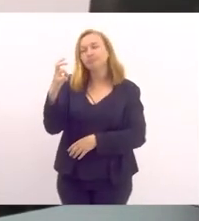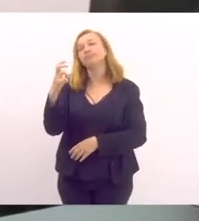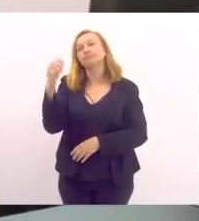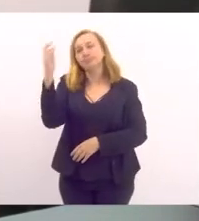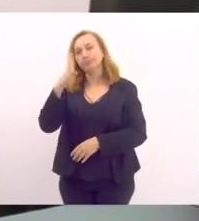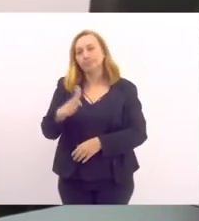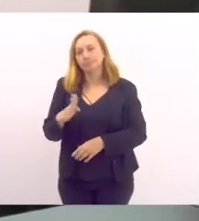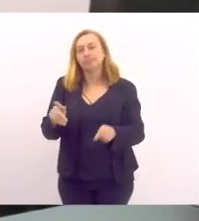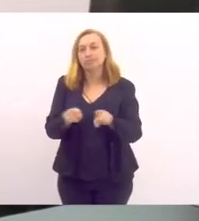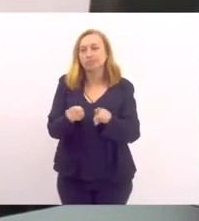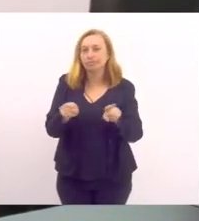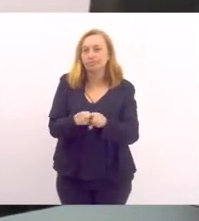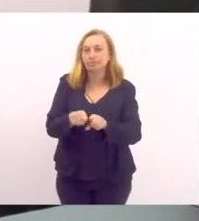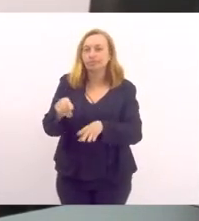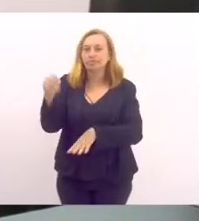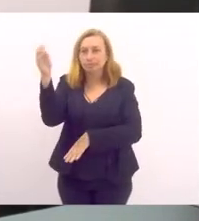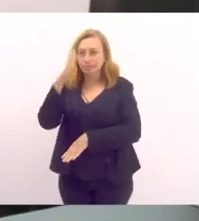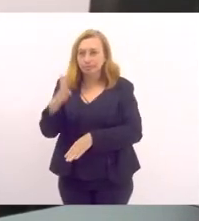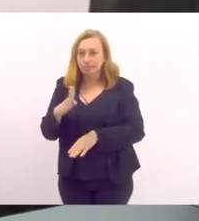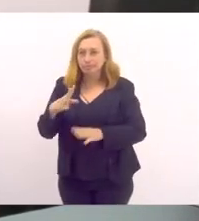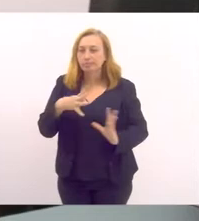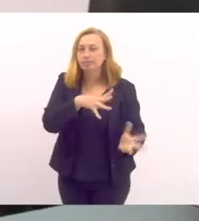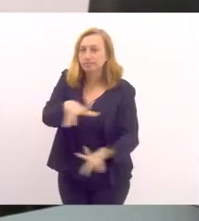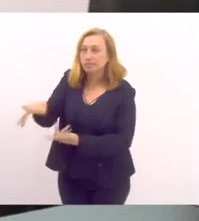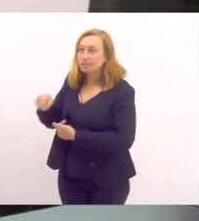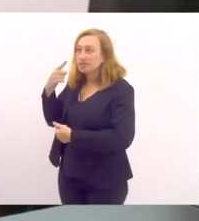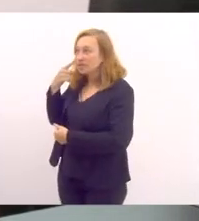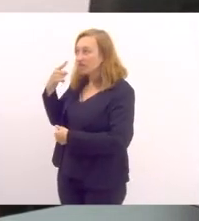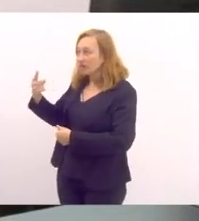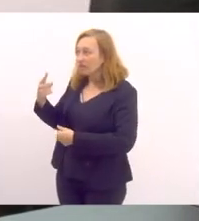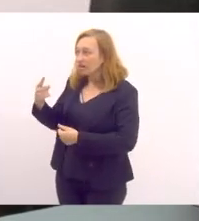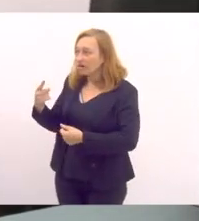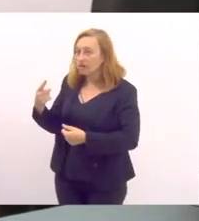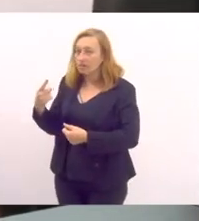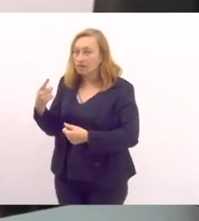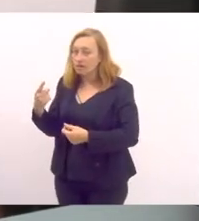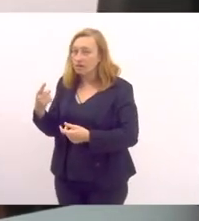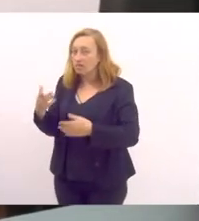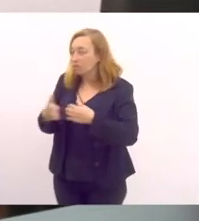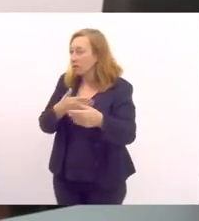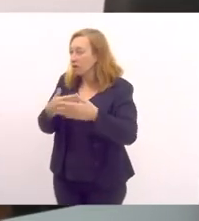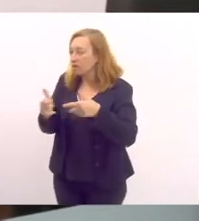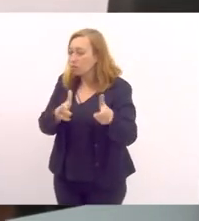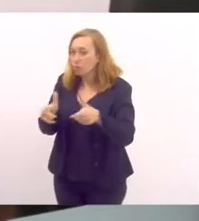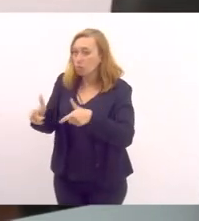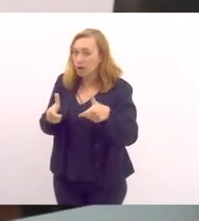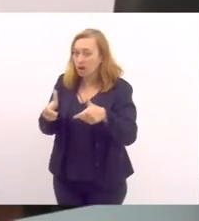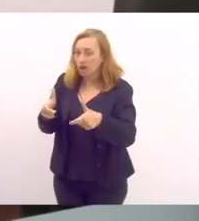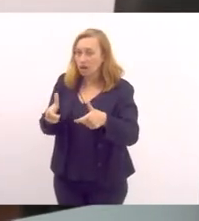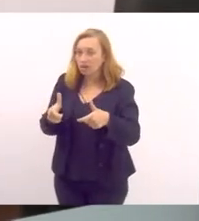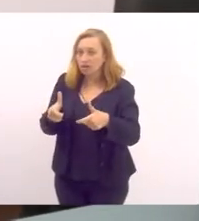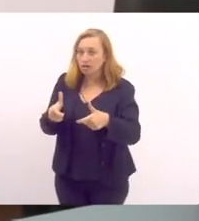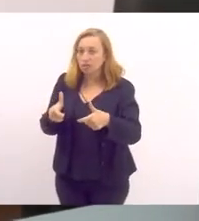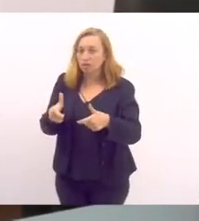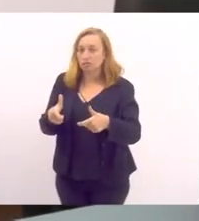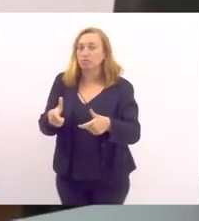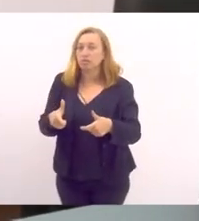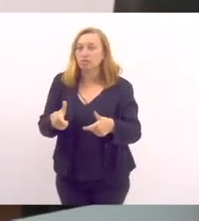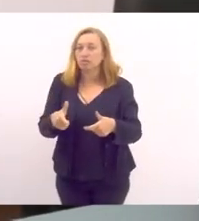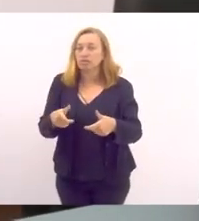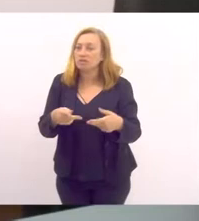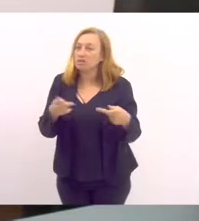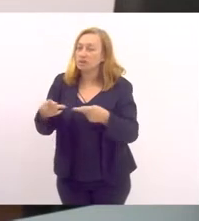para o mundo, né? Por se você vai em qualquer lugar do mundo, você sabe que o Rio de Janeiro é a cidade mais